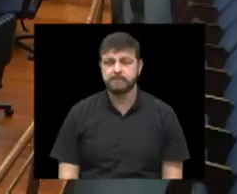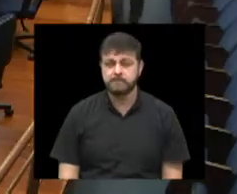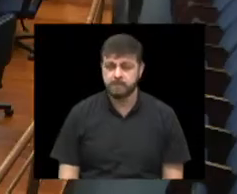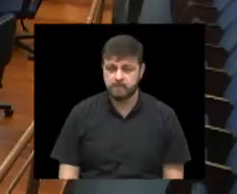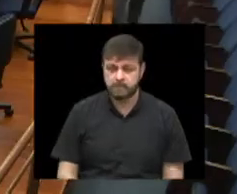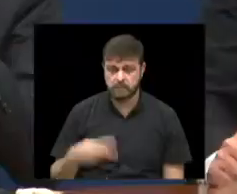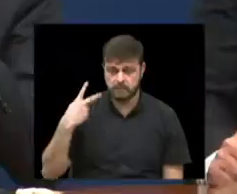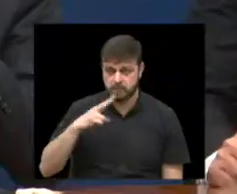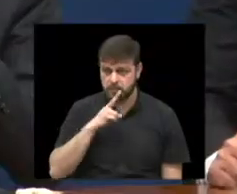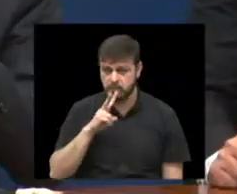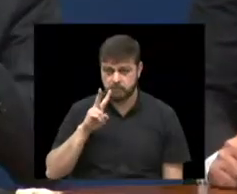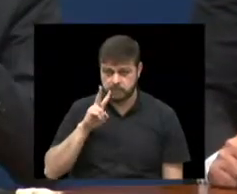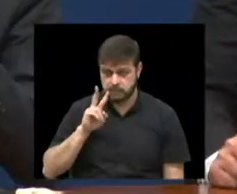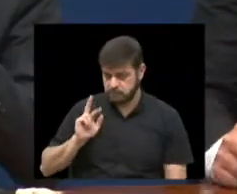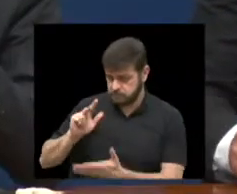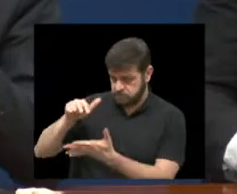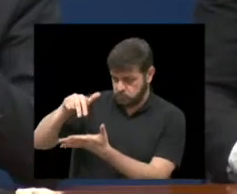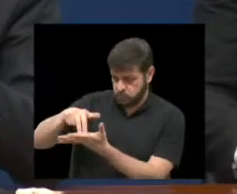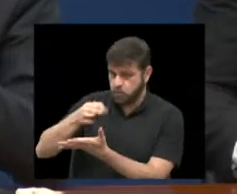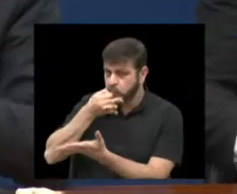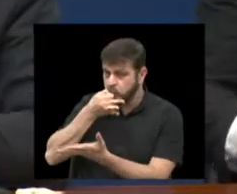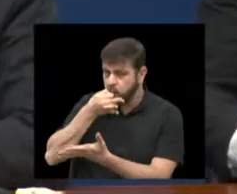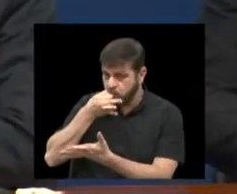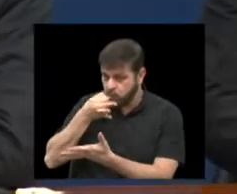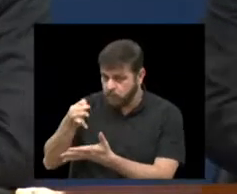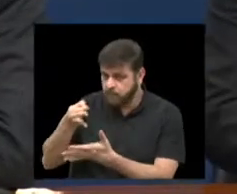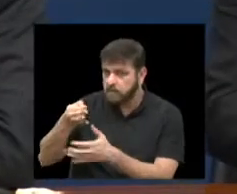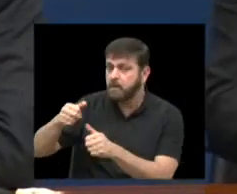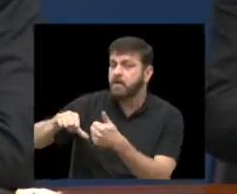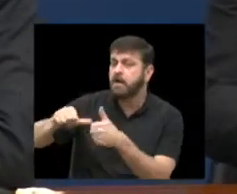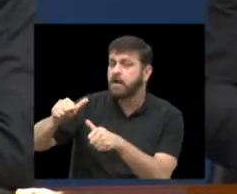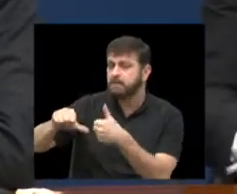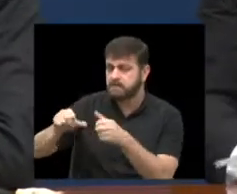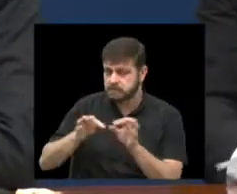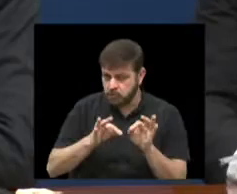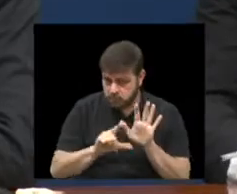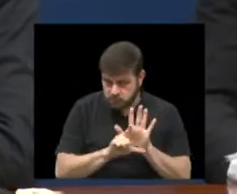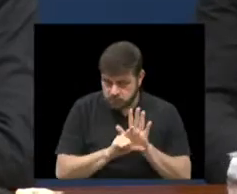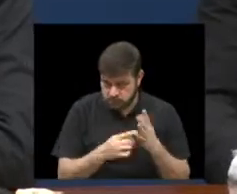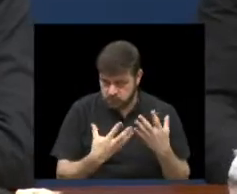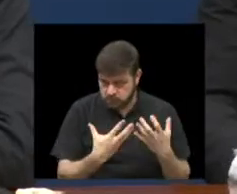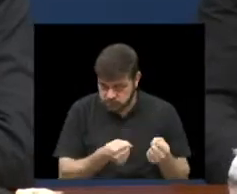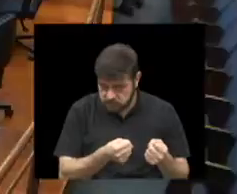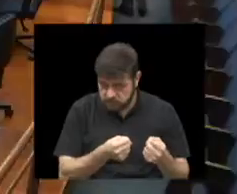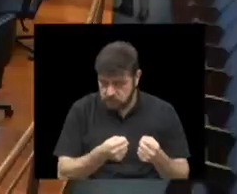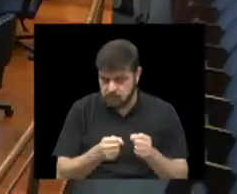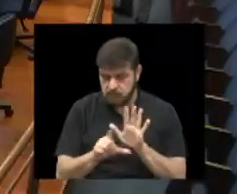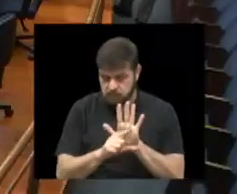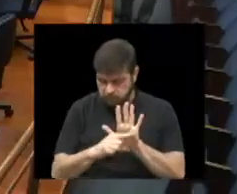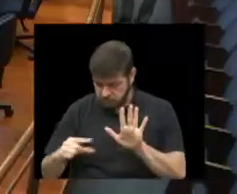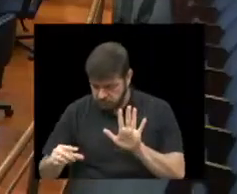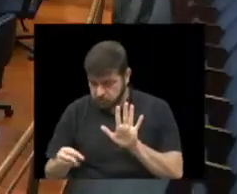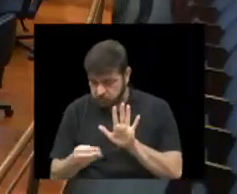Vereador Vinícius Gratti tem a tribuna para exarar o parecer ao projeto e à emenda.